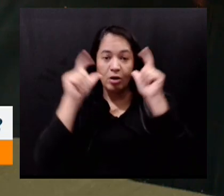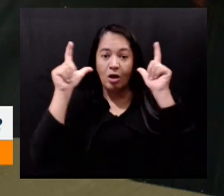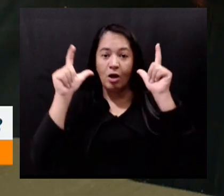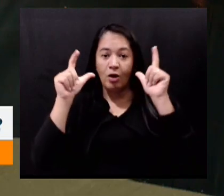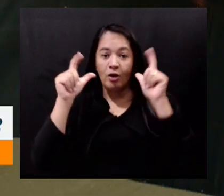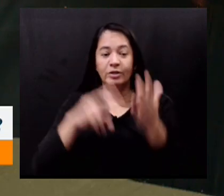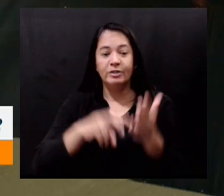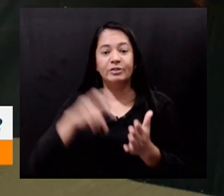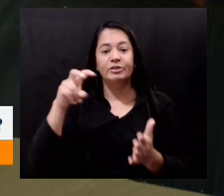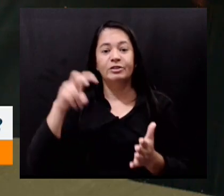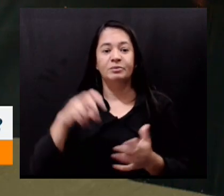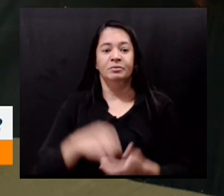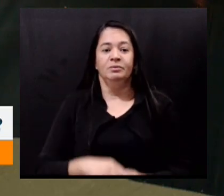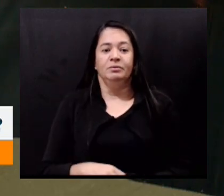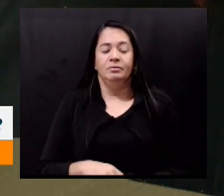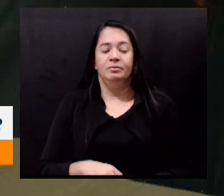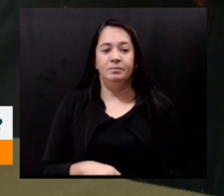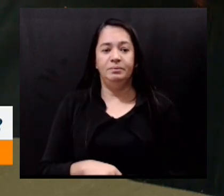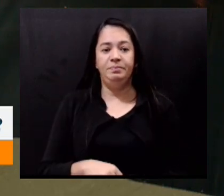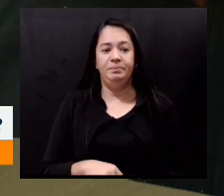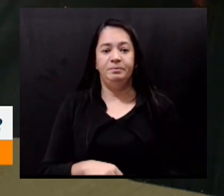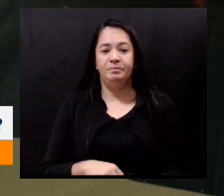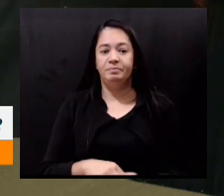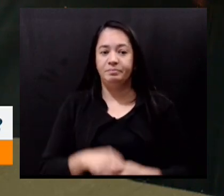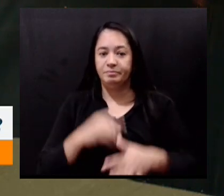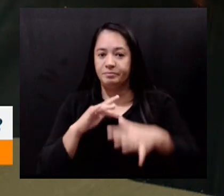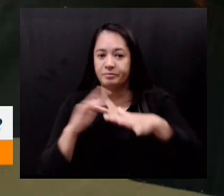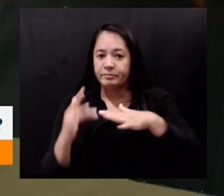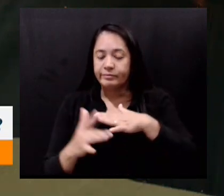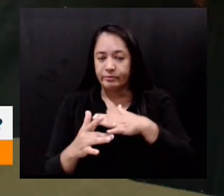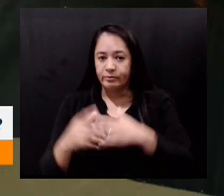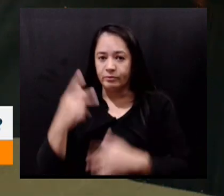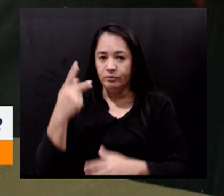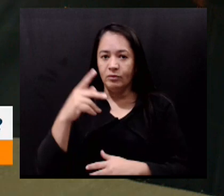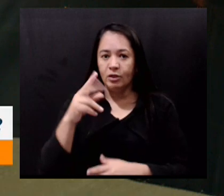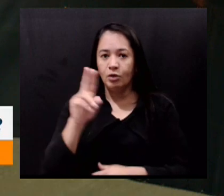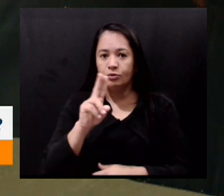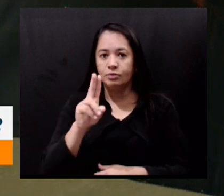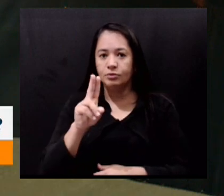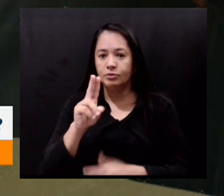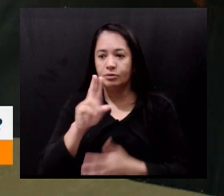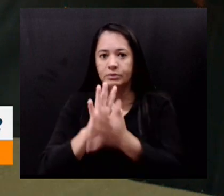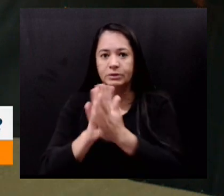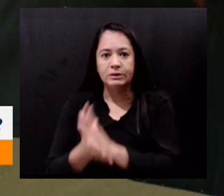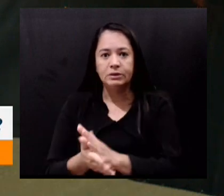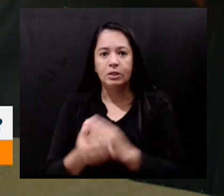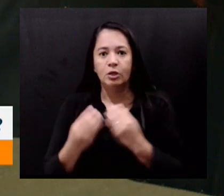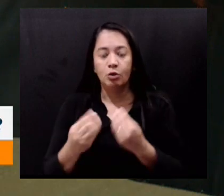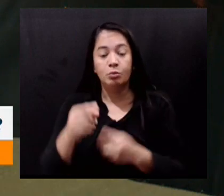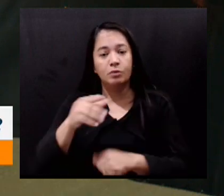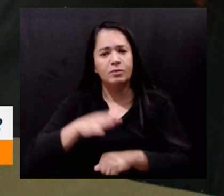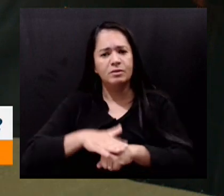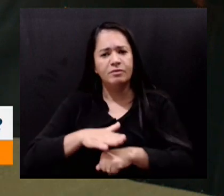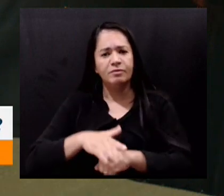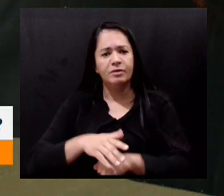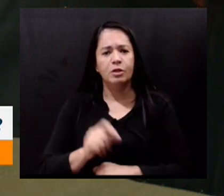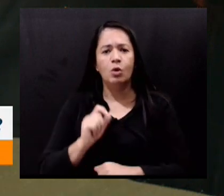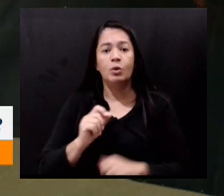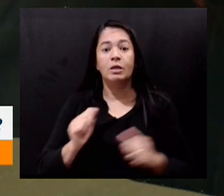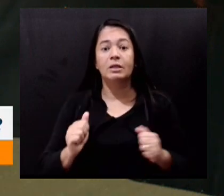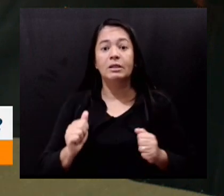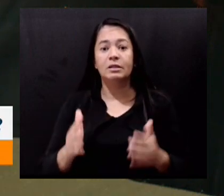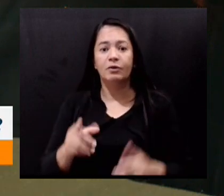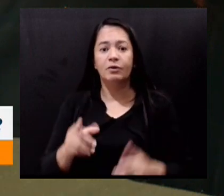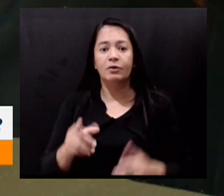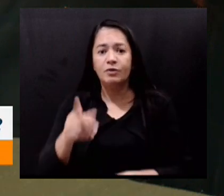na internet o seu nome sendo jogado na lama? E aí como é que você vai fazer? Que reação você vai tomar? Você vai buscar quem? Você